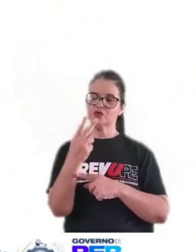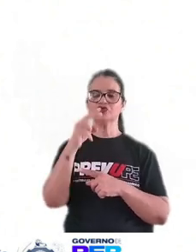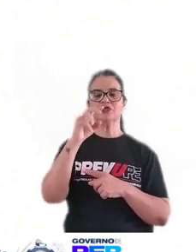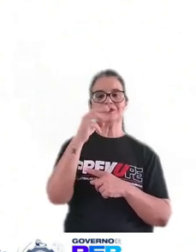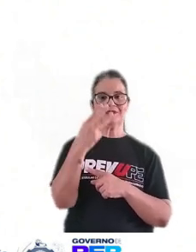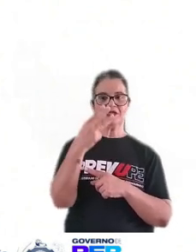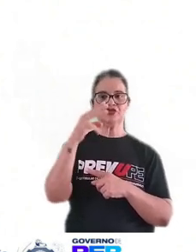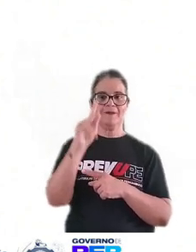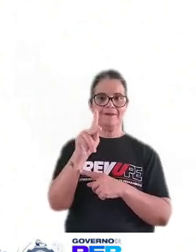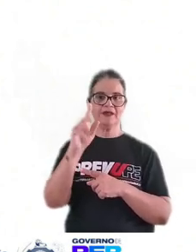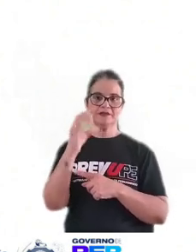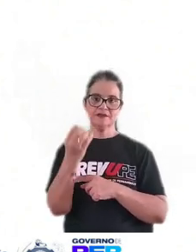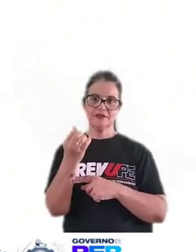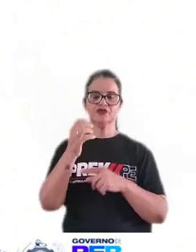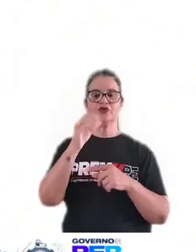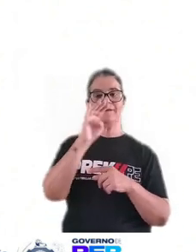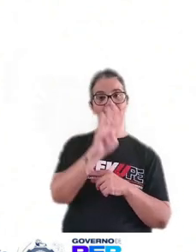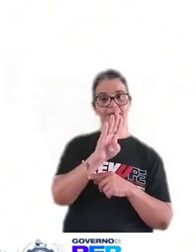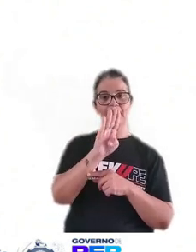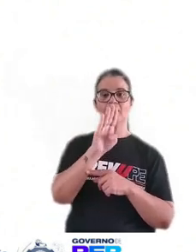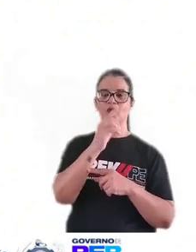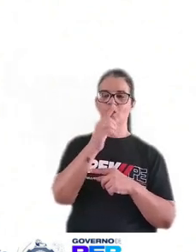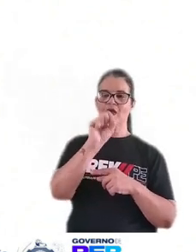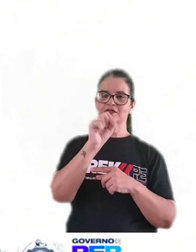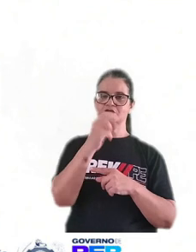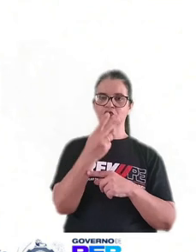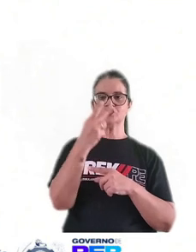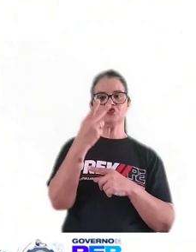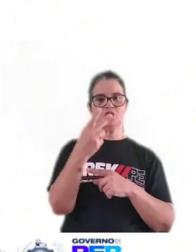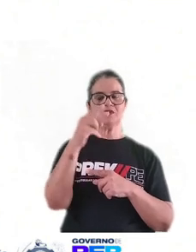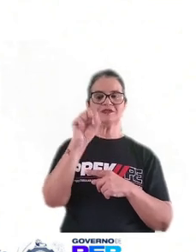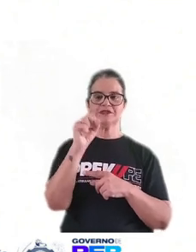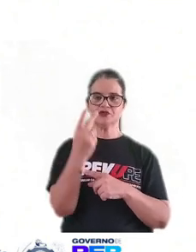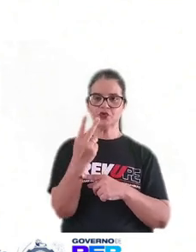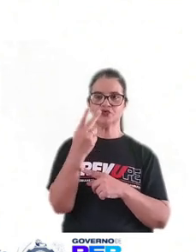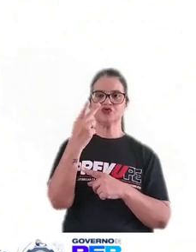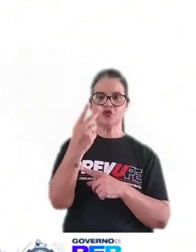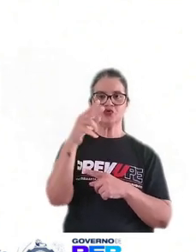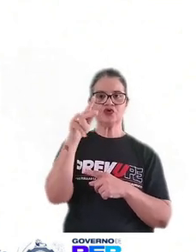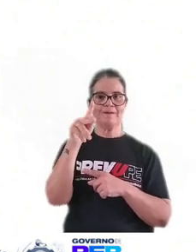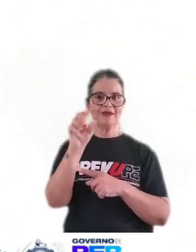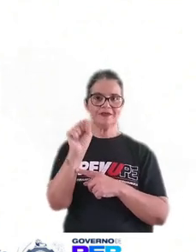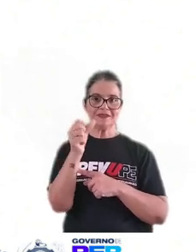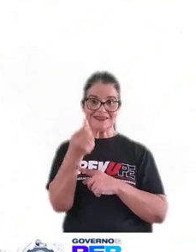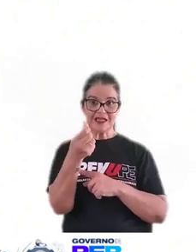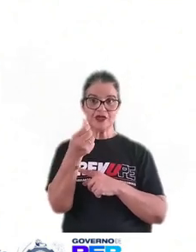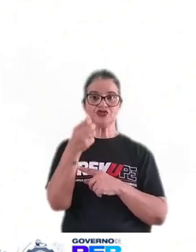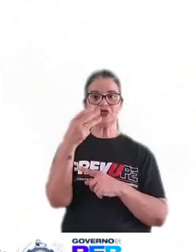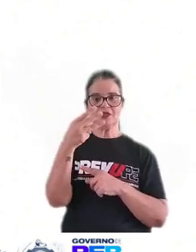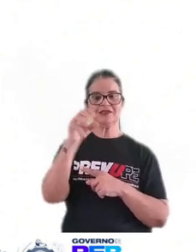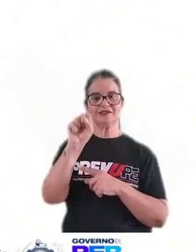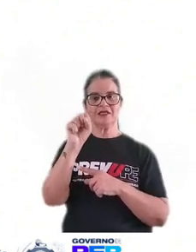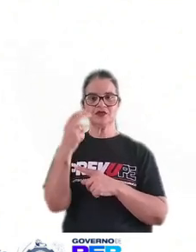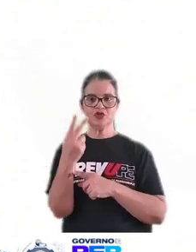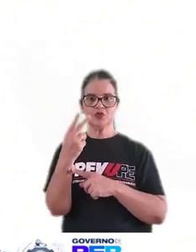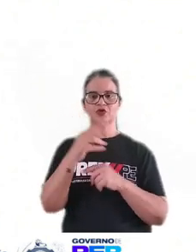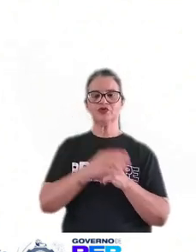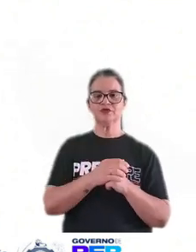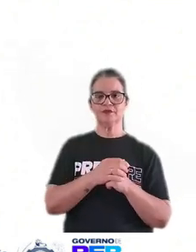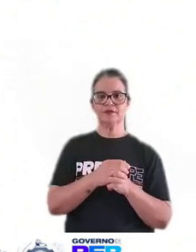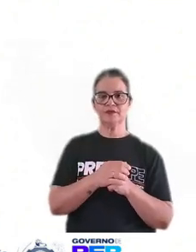3s2 3p6 b 1s2 2s2 2p6